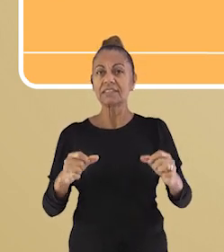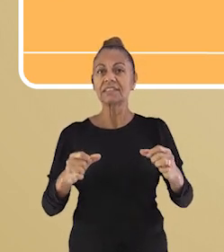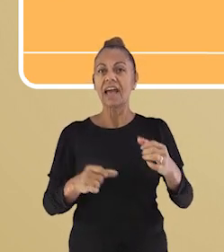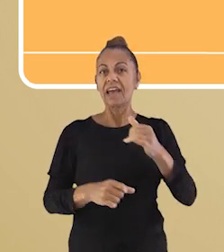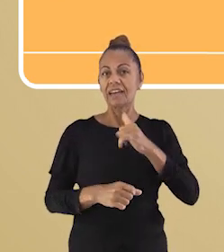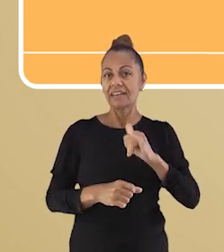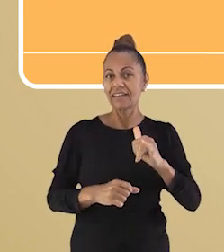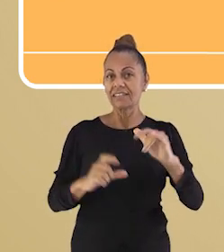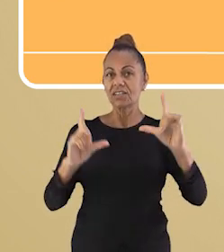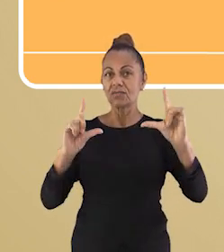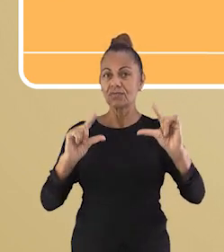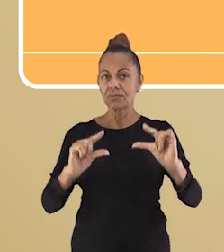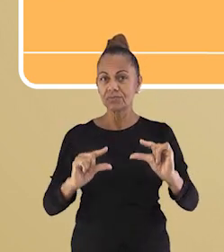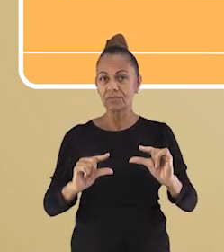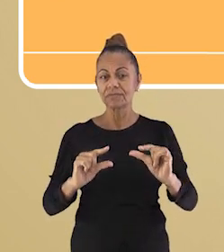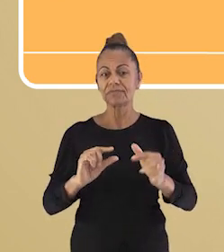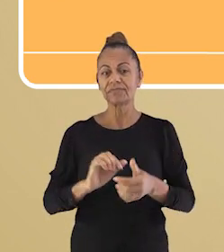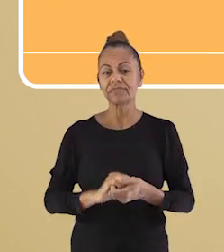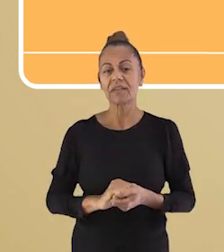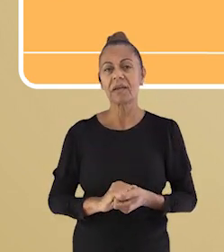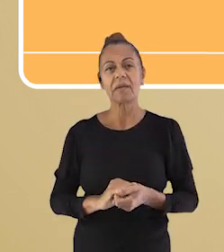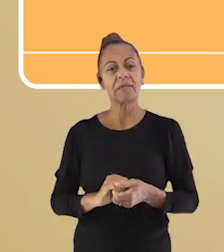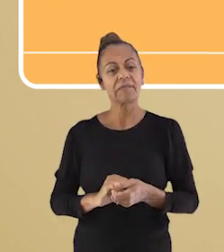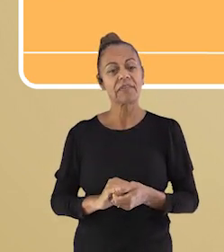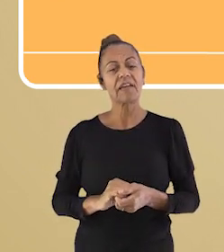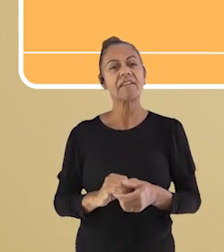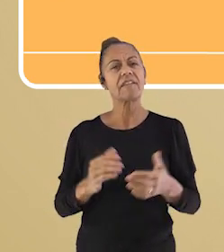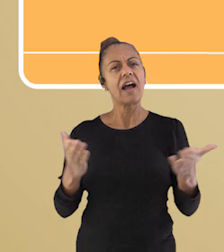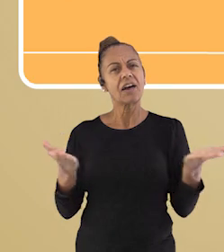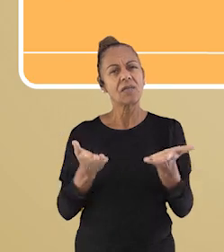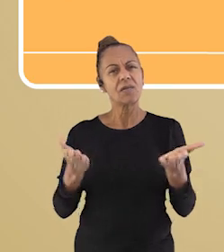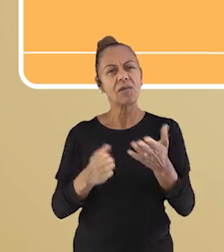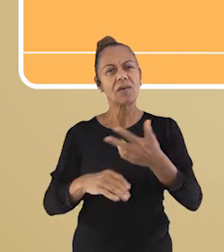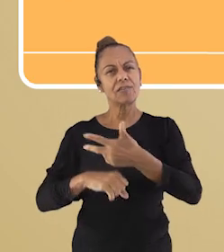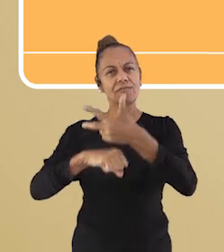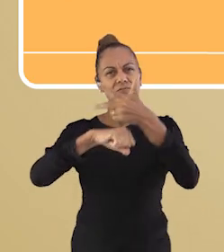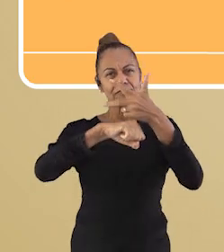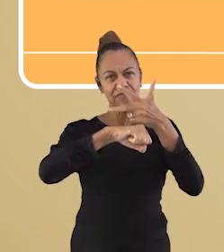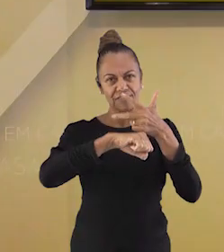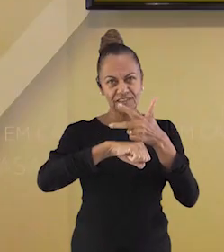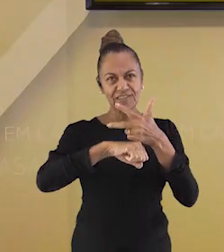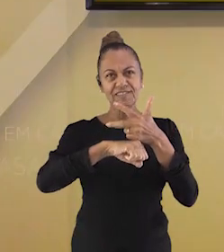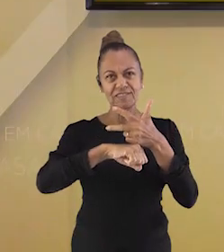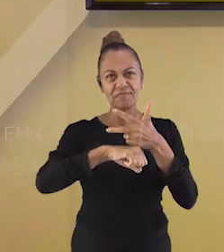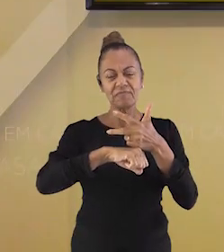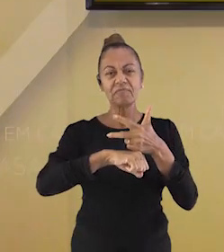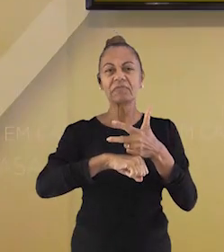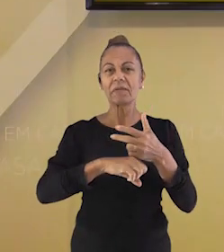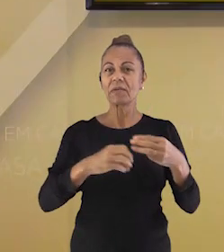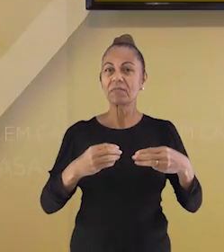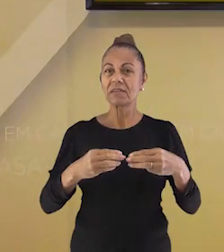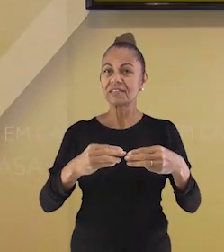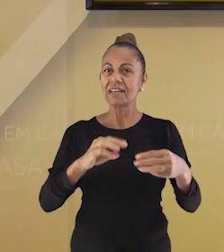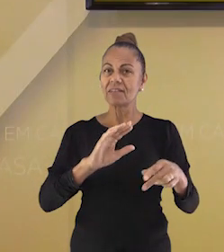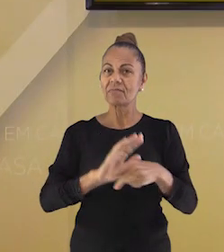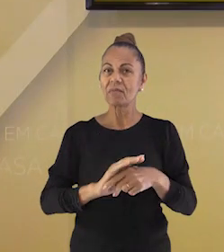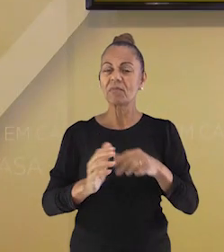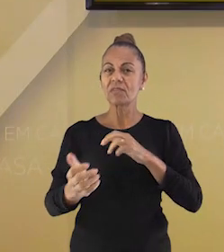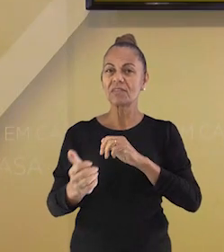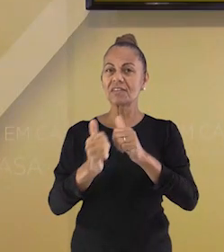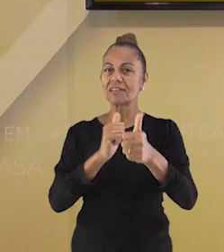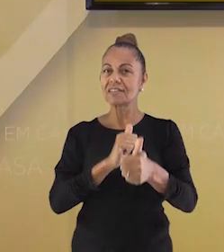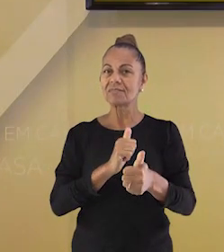que requer gasto de energia. Mas vocês sabem o que isso quer dizer? Vamos assistir ao